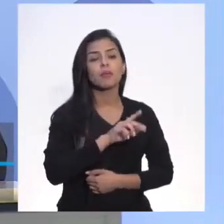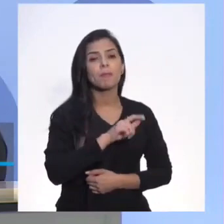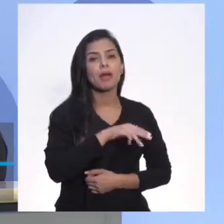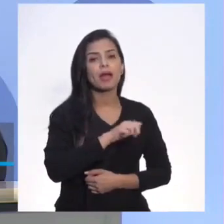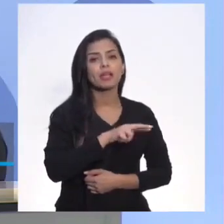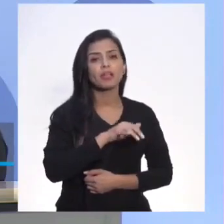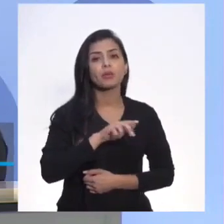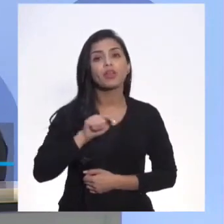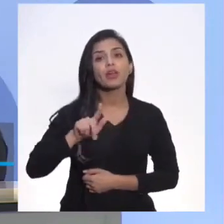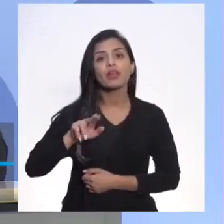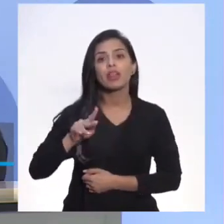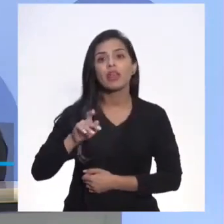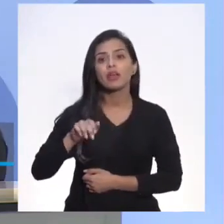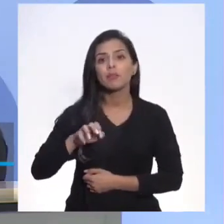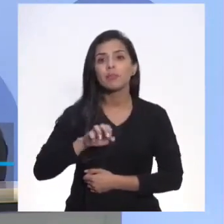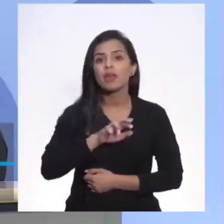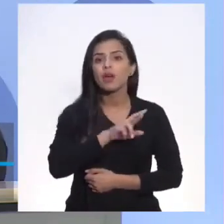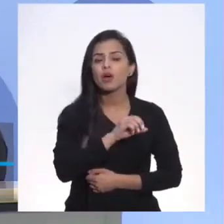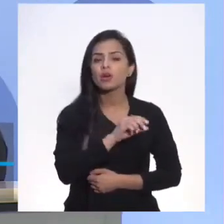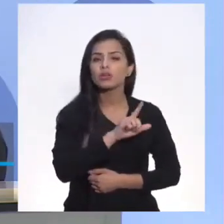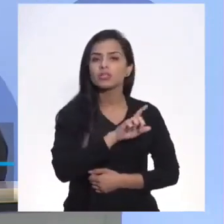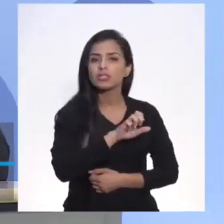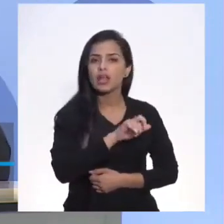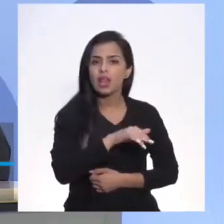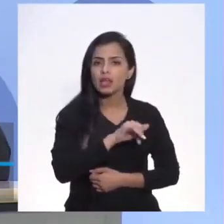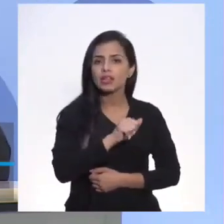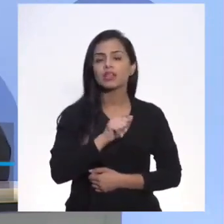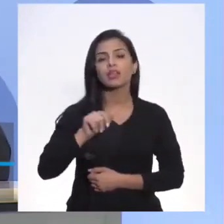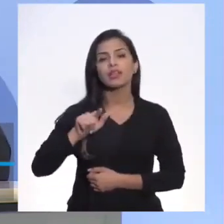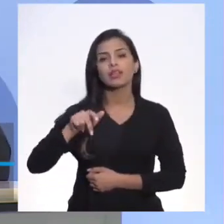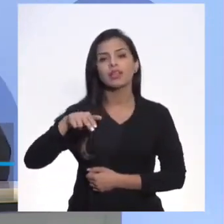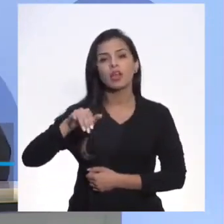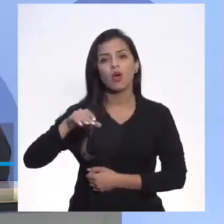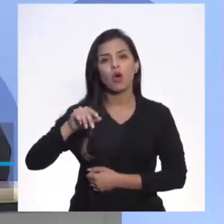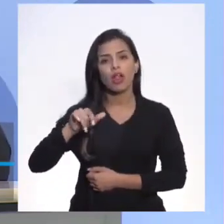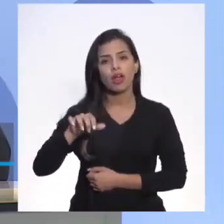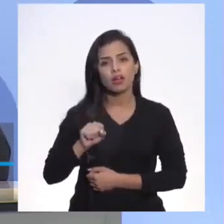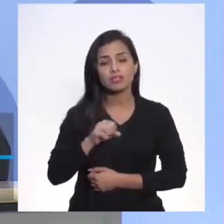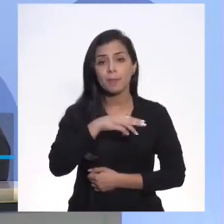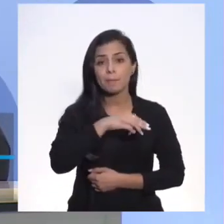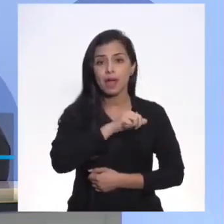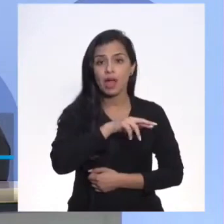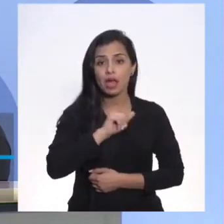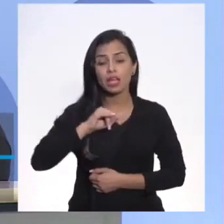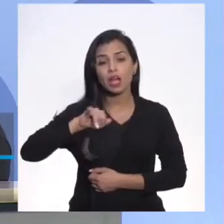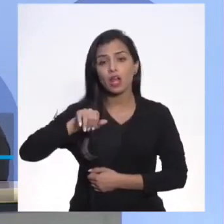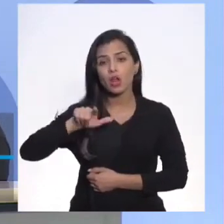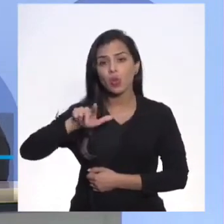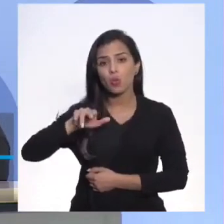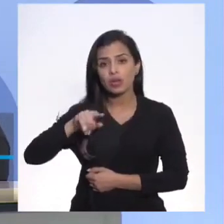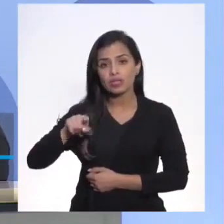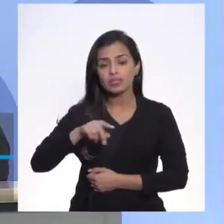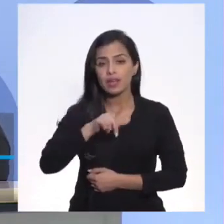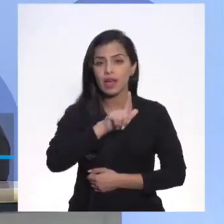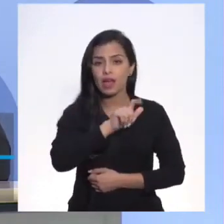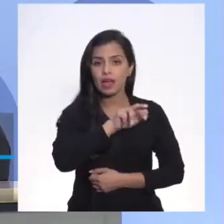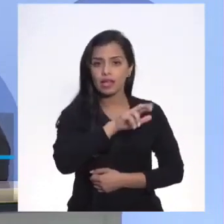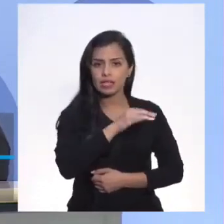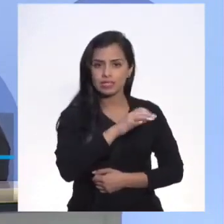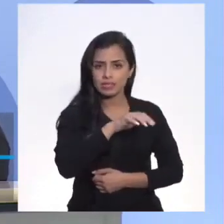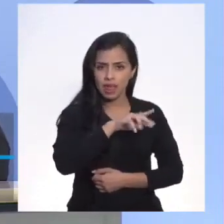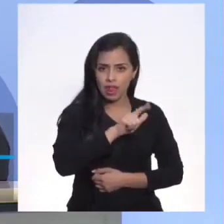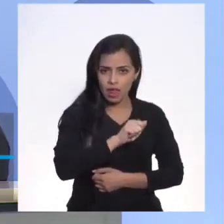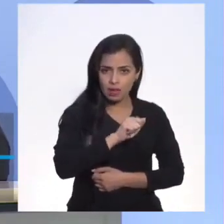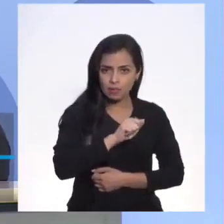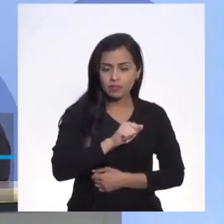Guilherme, da professora Roselaine, Nicolas, da professora Mara, Luiz Giovanni, da professora Graciela, e eu vou falar os nomes dos